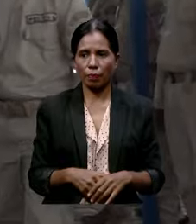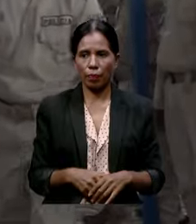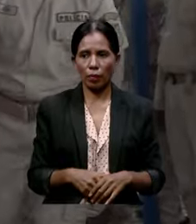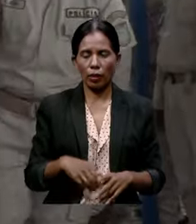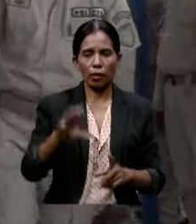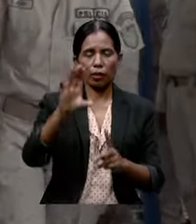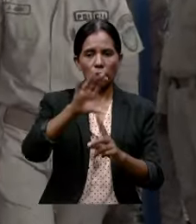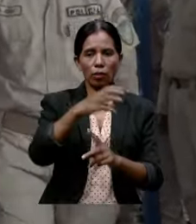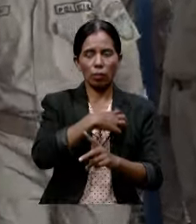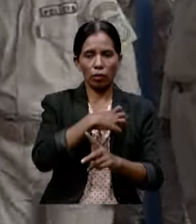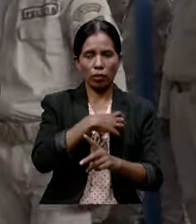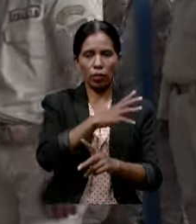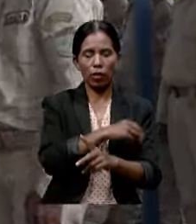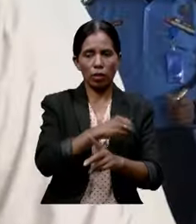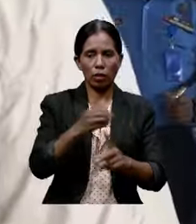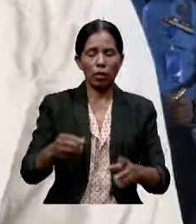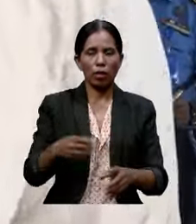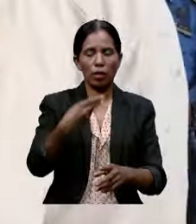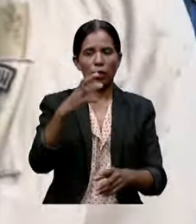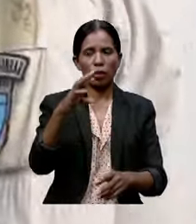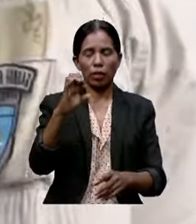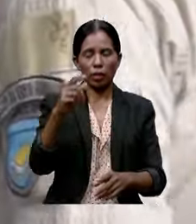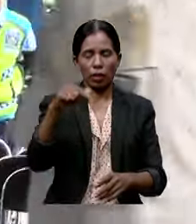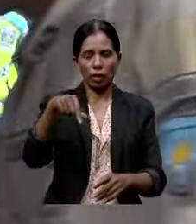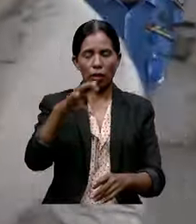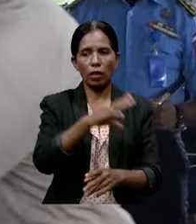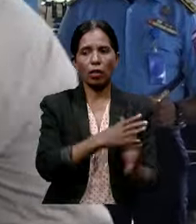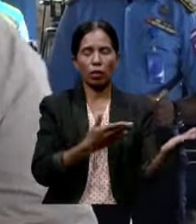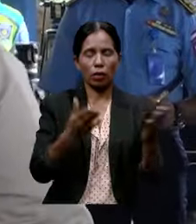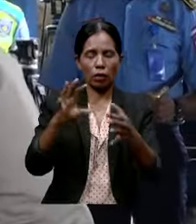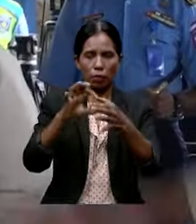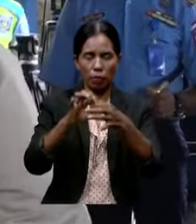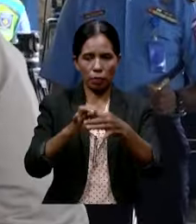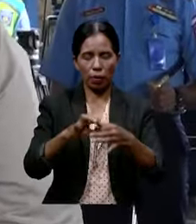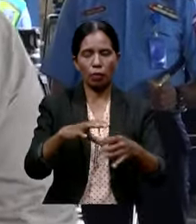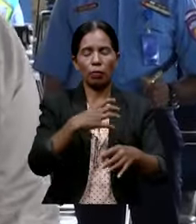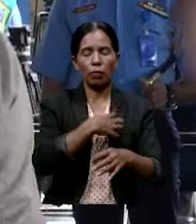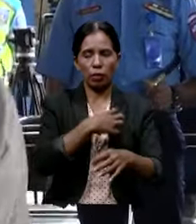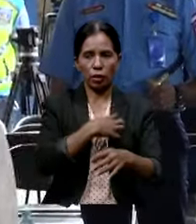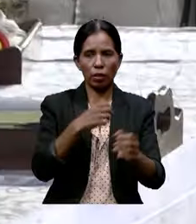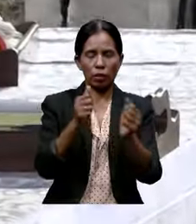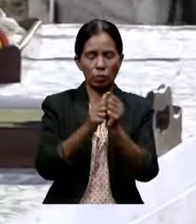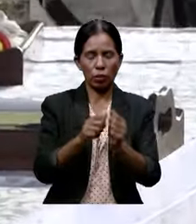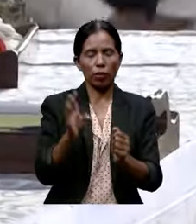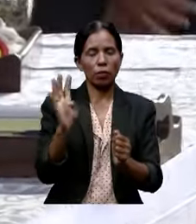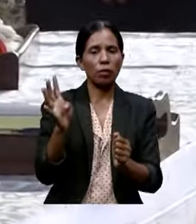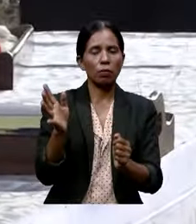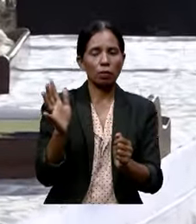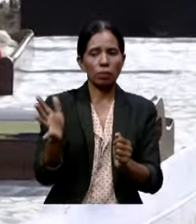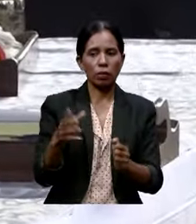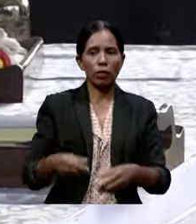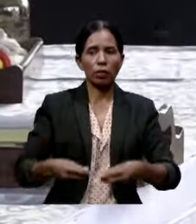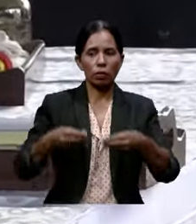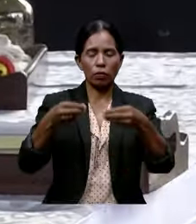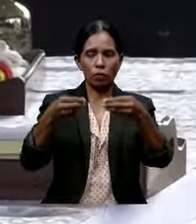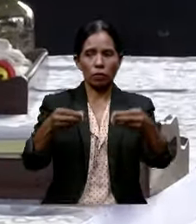Comandante Geral PNTL Komisario Geral Enrique da Costa segundane lori membro Unidade Polícia Marítima na Limanulo ni atributo arte marciais no arte